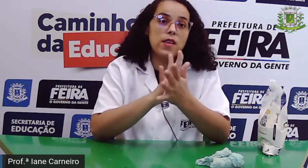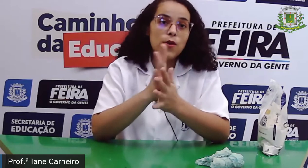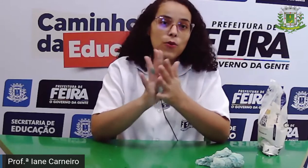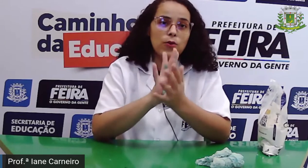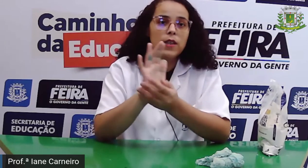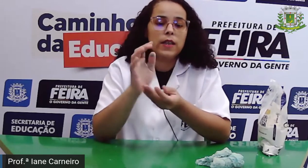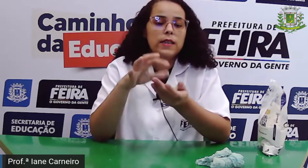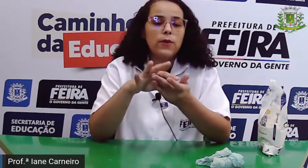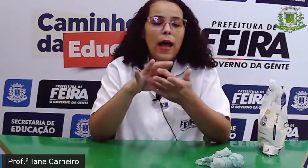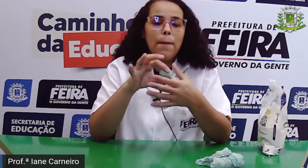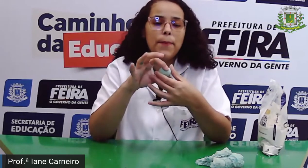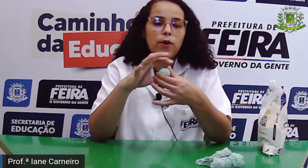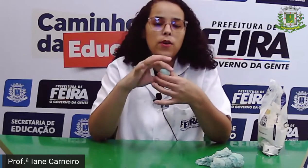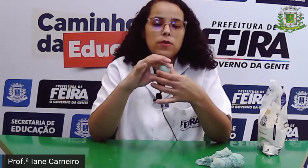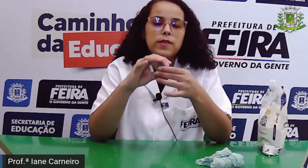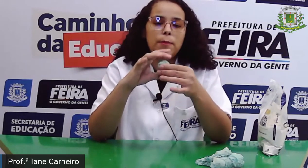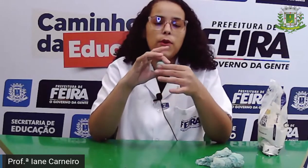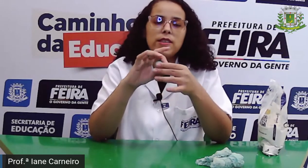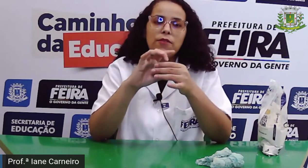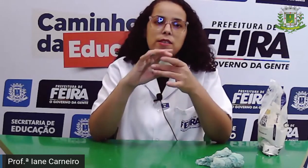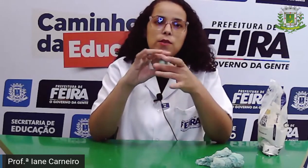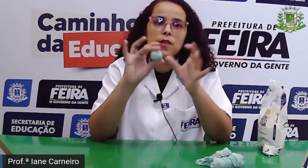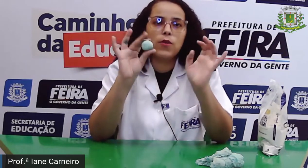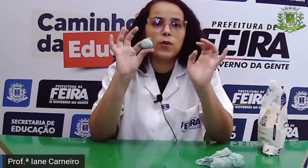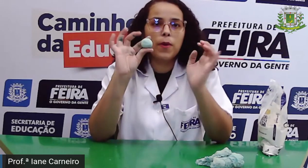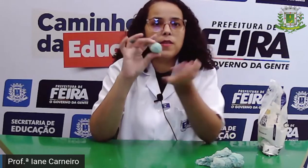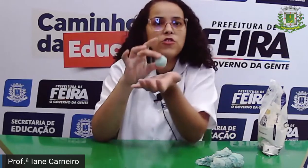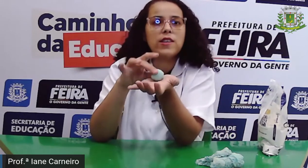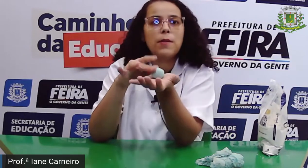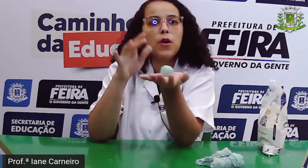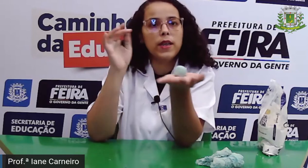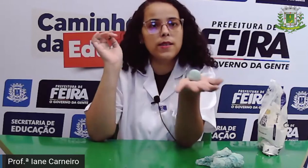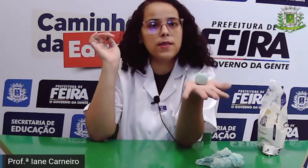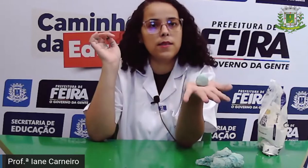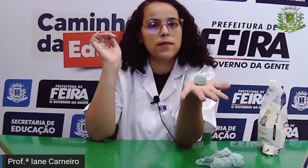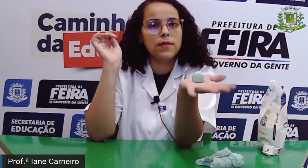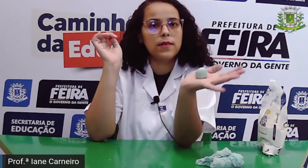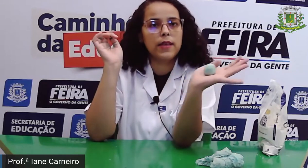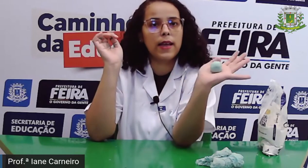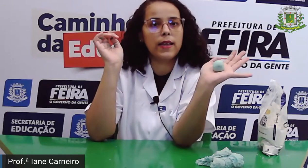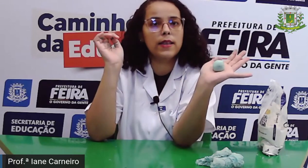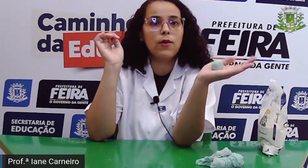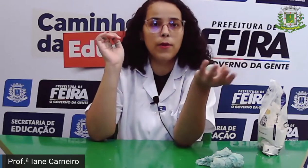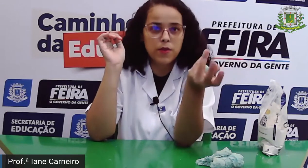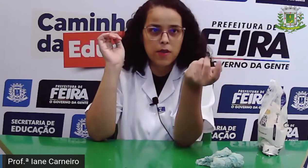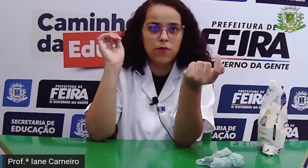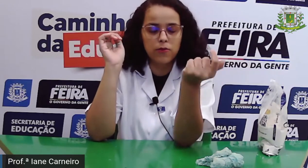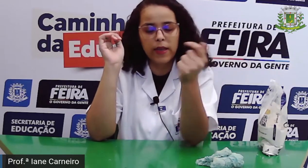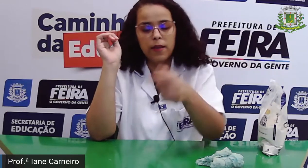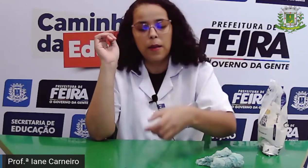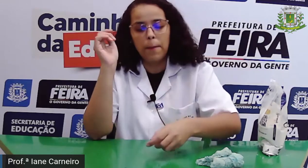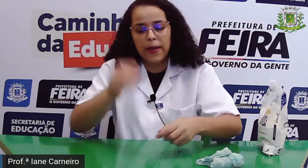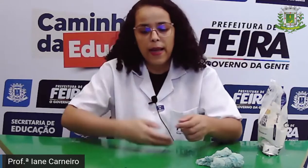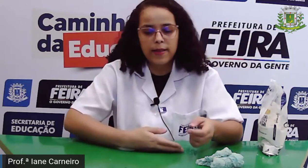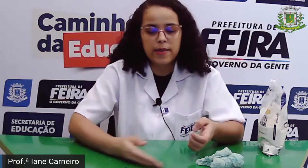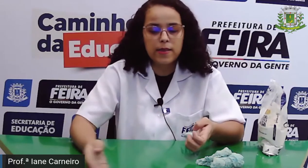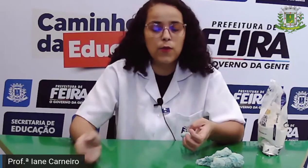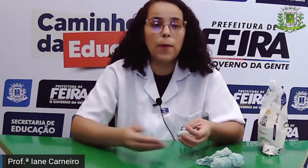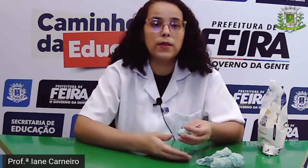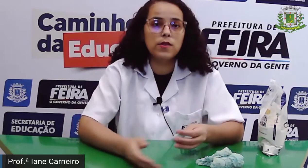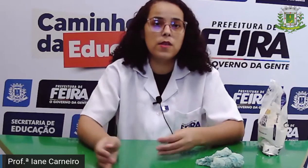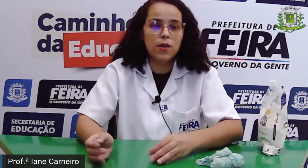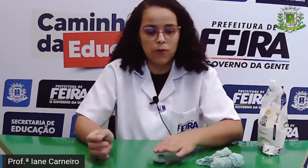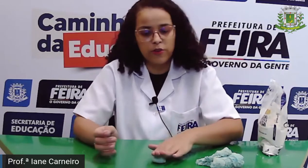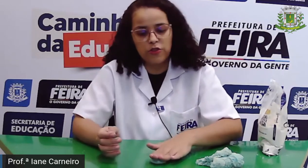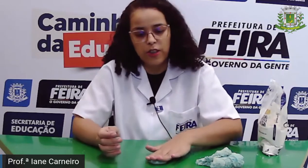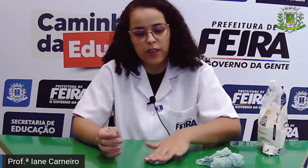O círculo. Então, se a Pro quiser fazer o círculo, eu não posso deixar essa bolinha assim, que ela aqui não é um círculo, né? Para ela se